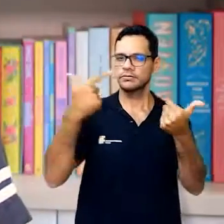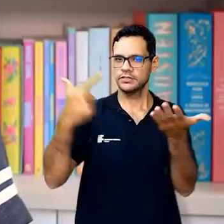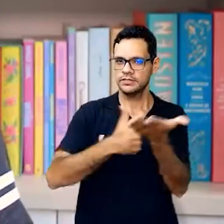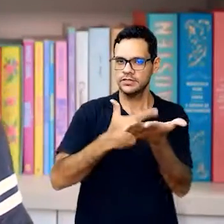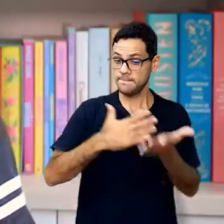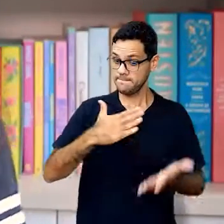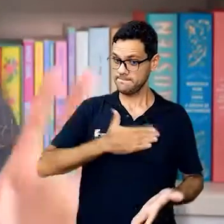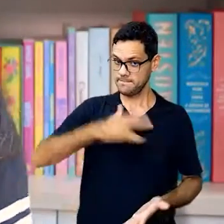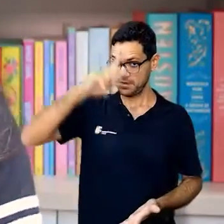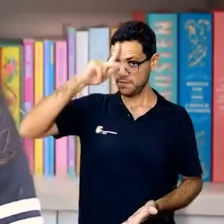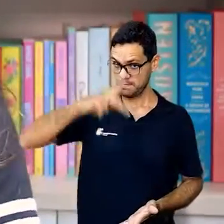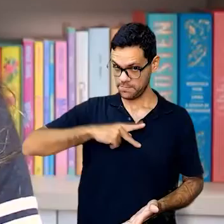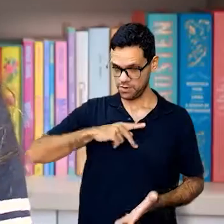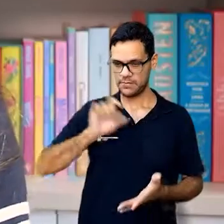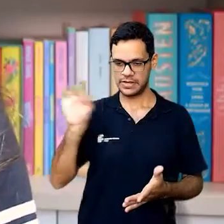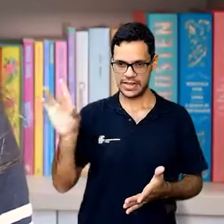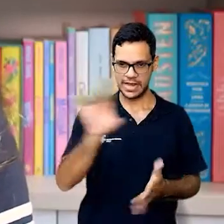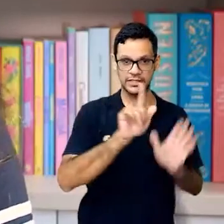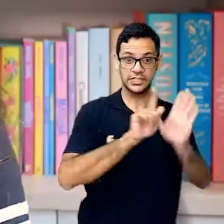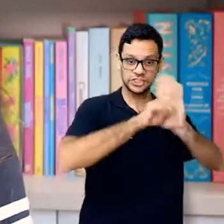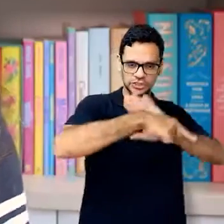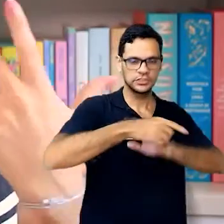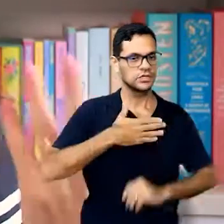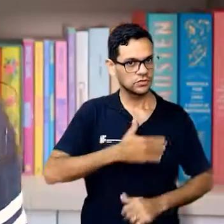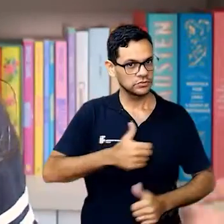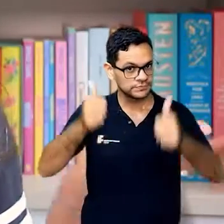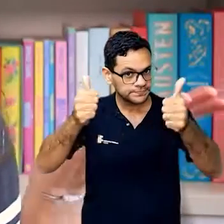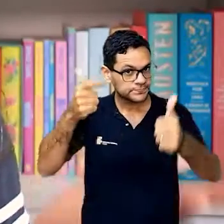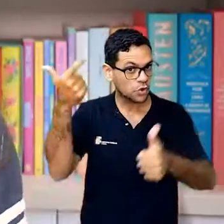livro maravilhoso, né? Só dos meus favoritos mesmo de cada